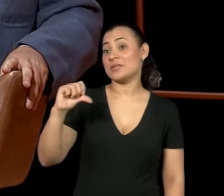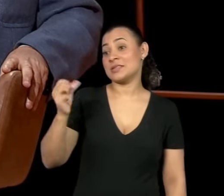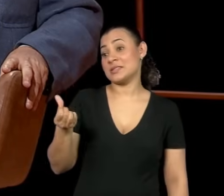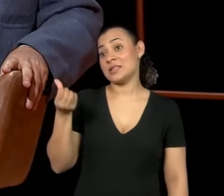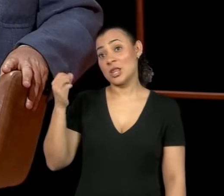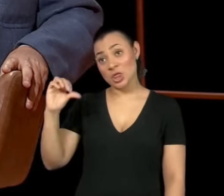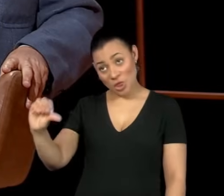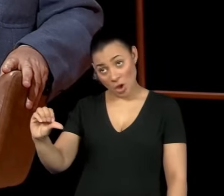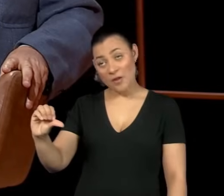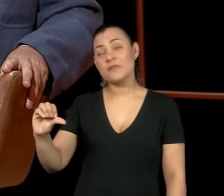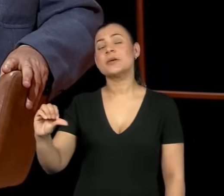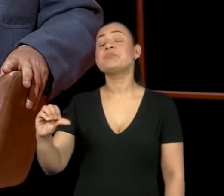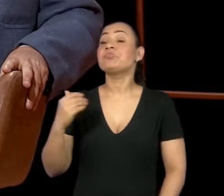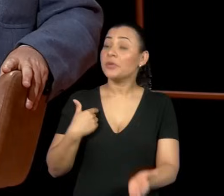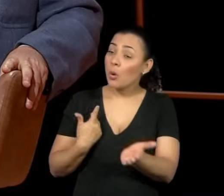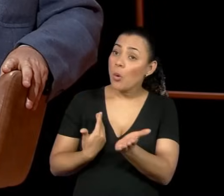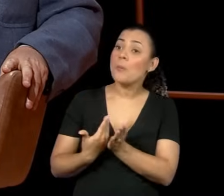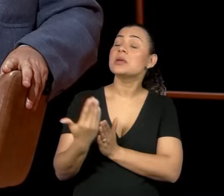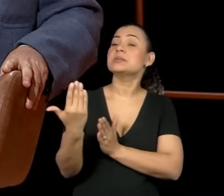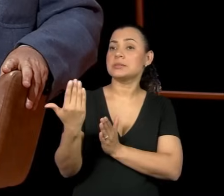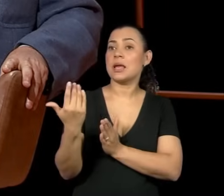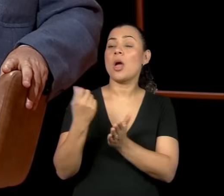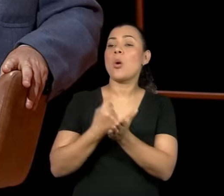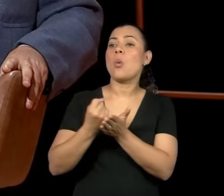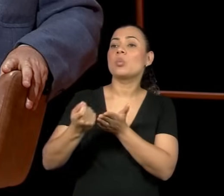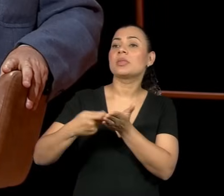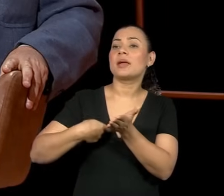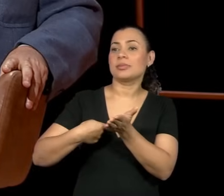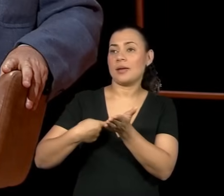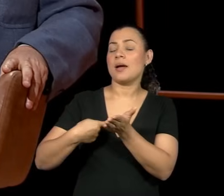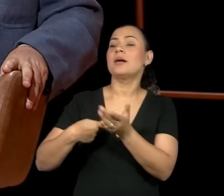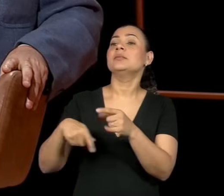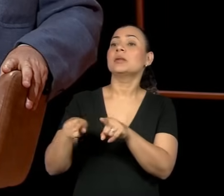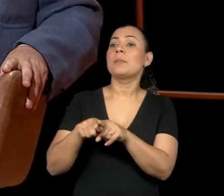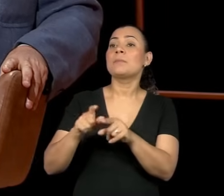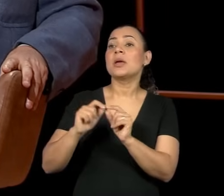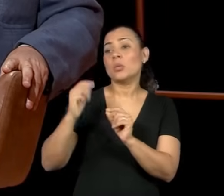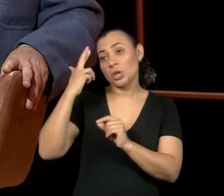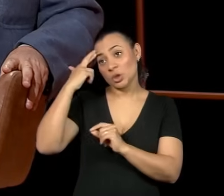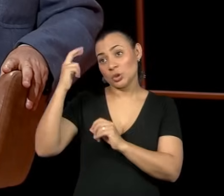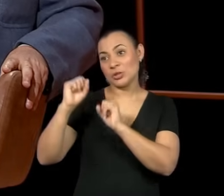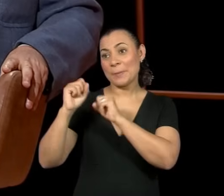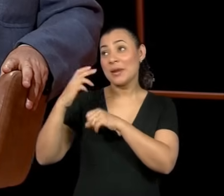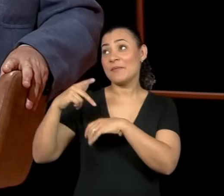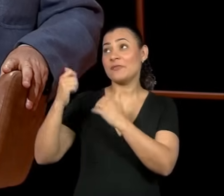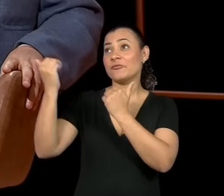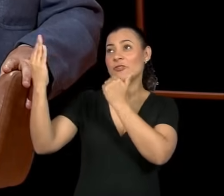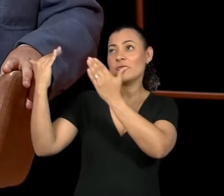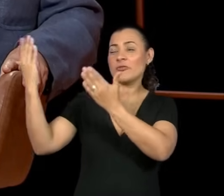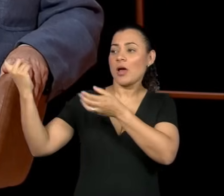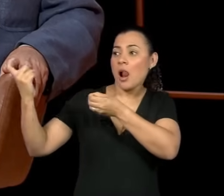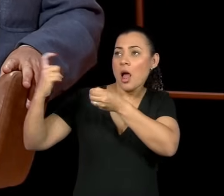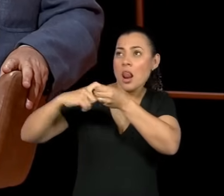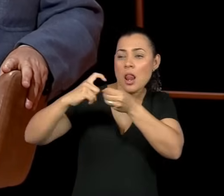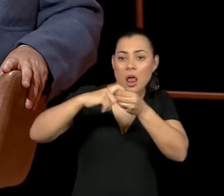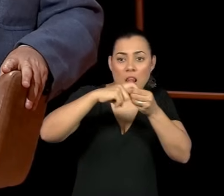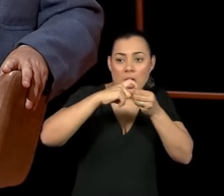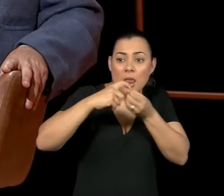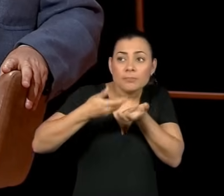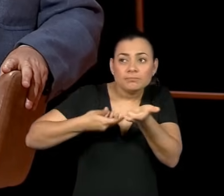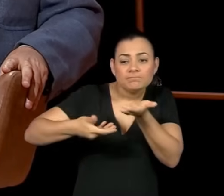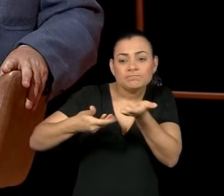eu comecei a contratar, através de empresários internacionais, a representar